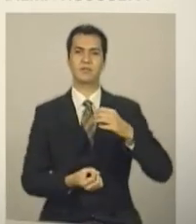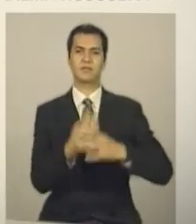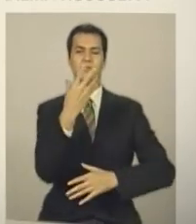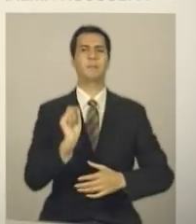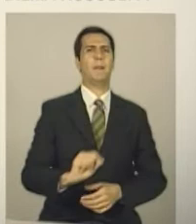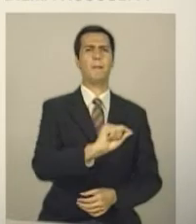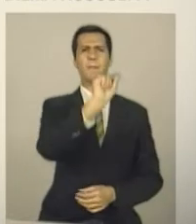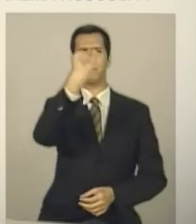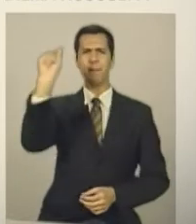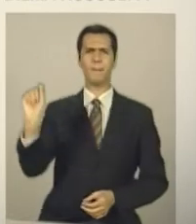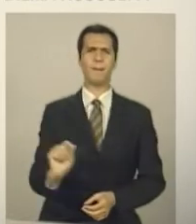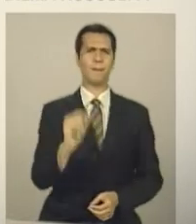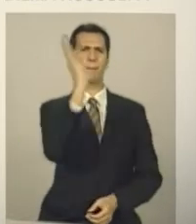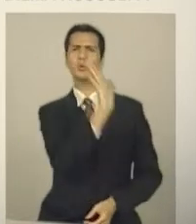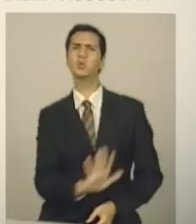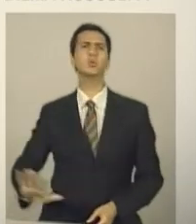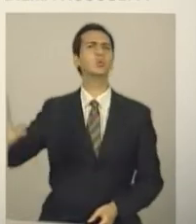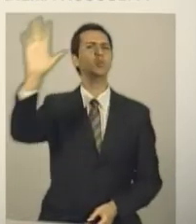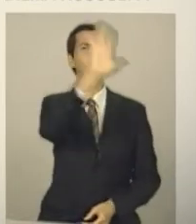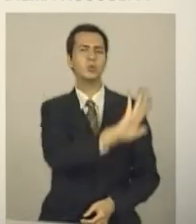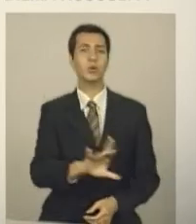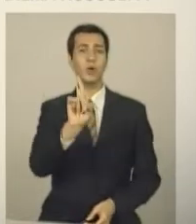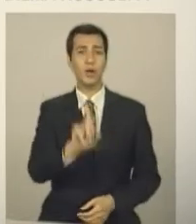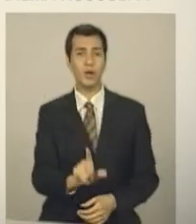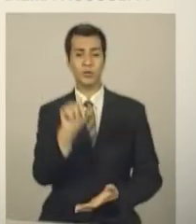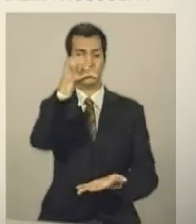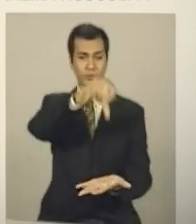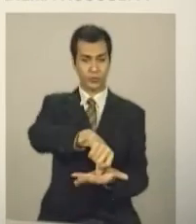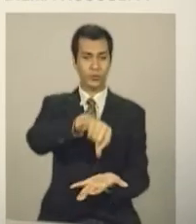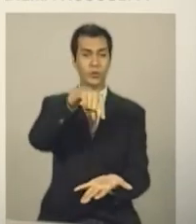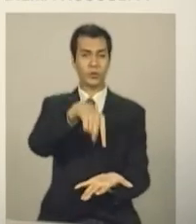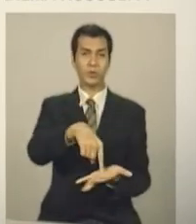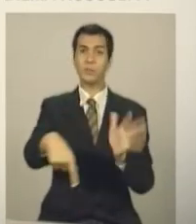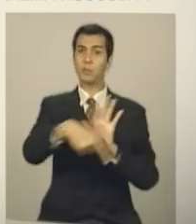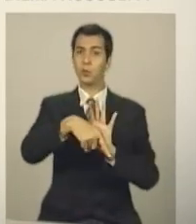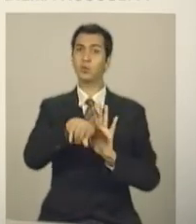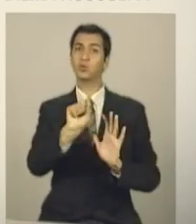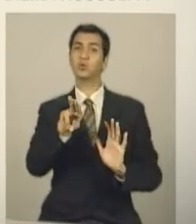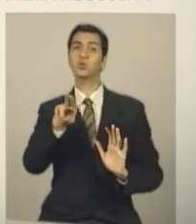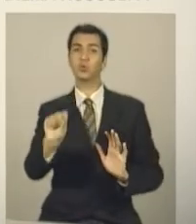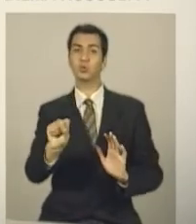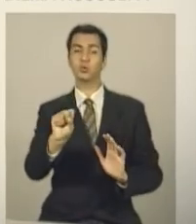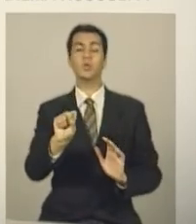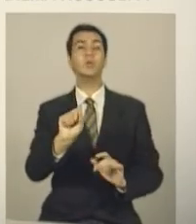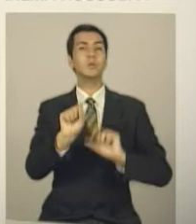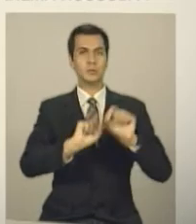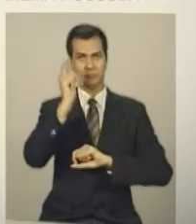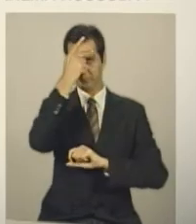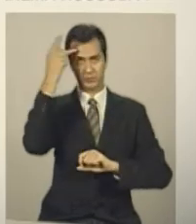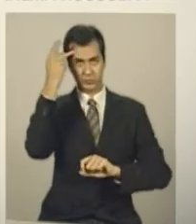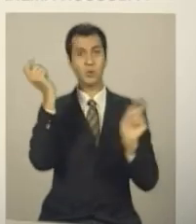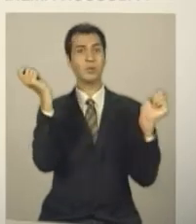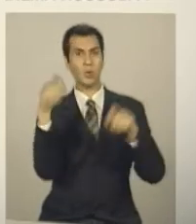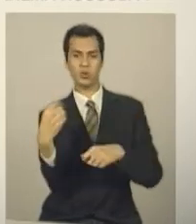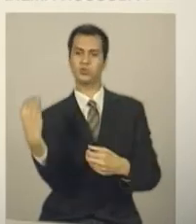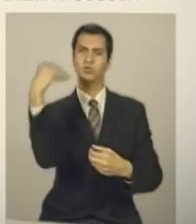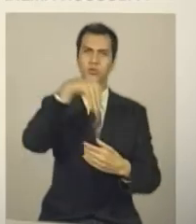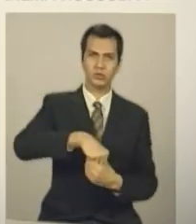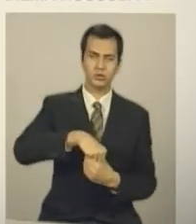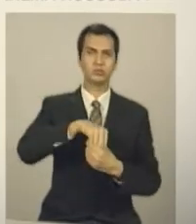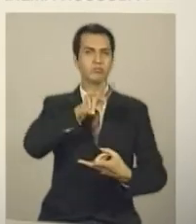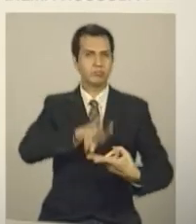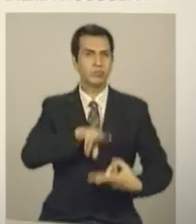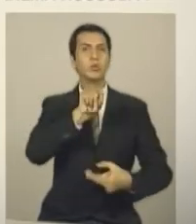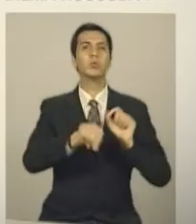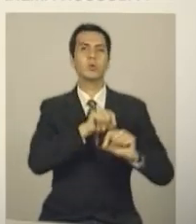do Sistema Único de Saúde do SUS onde os pacientes poderão ser internados por períodos mais prolongados